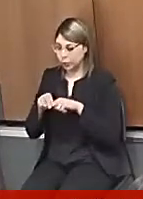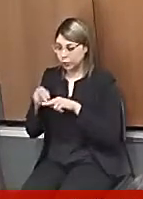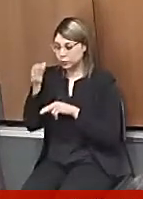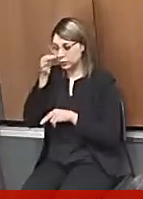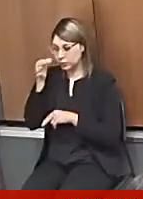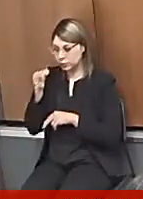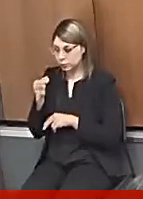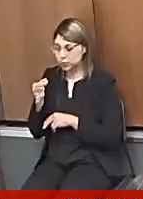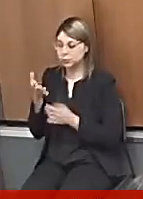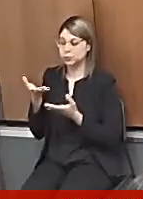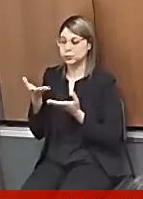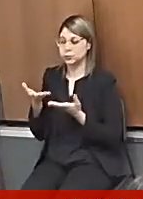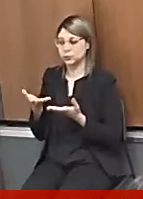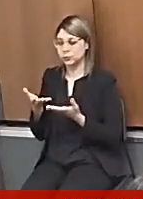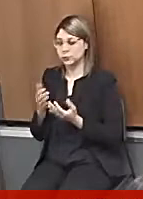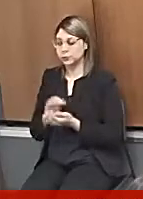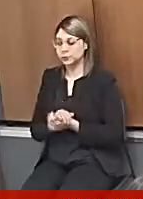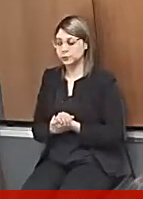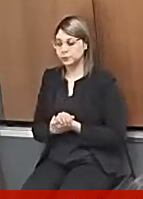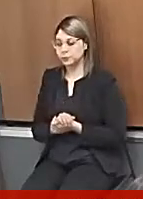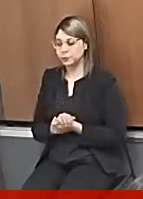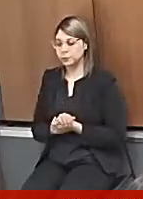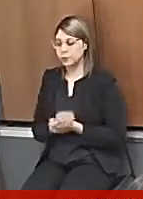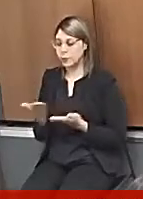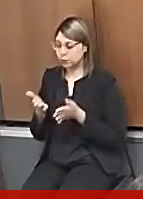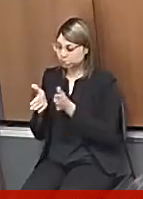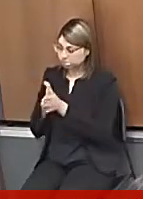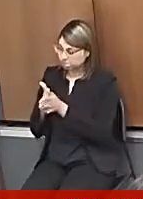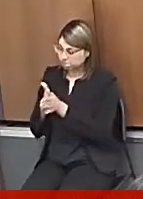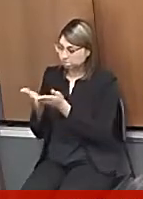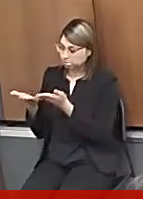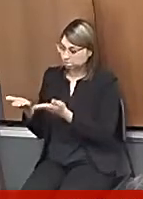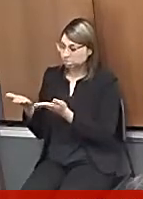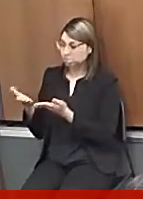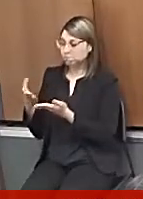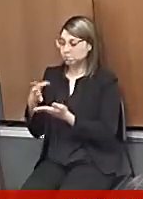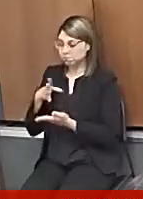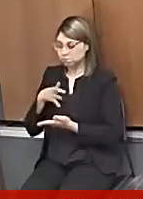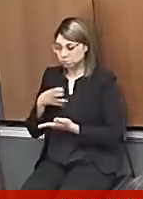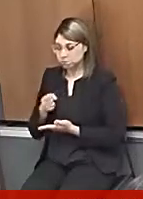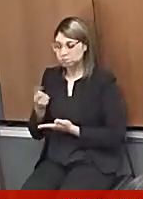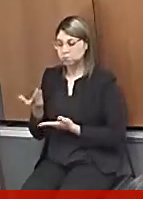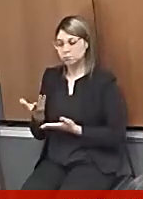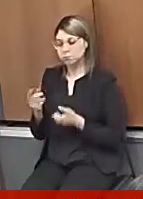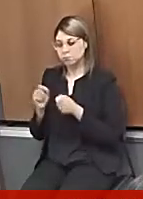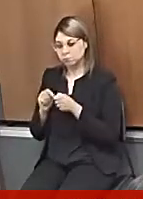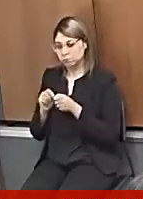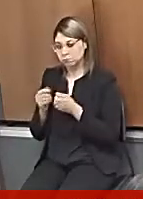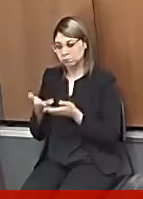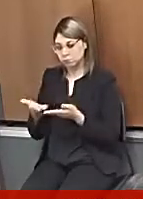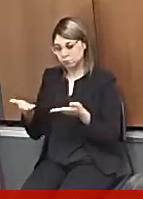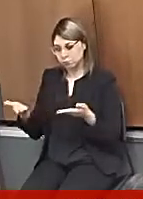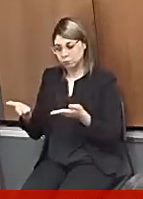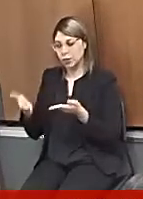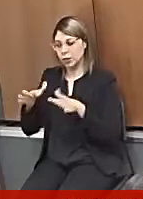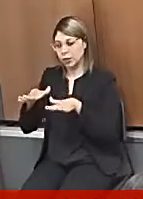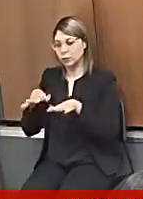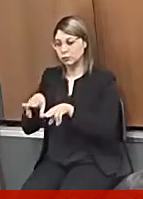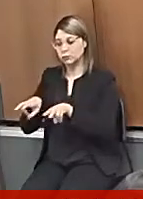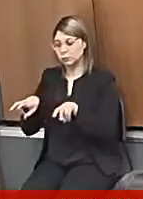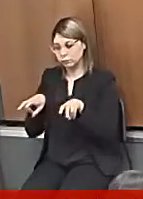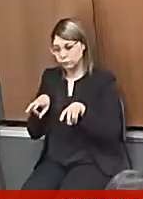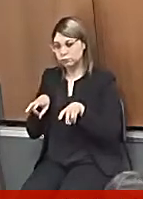atenção aqui e quero te parabenizar pela iniciativa de ter promovido esta audiência